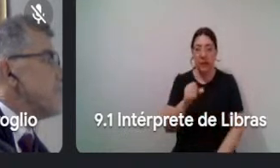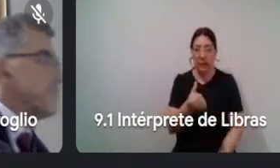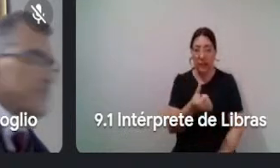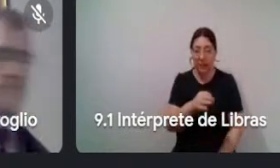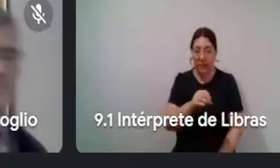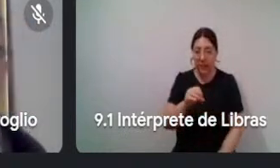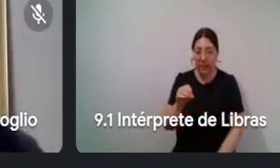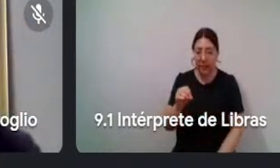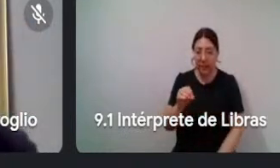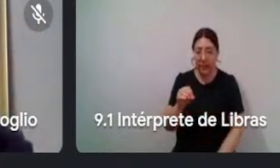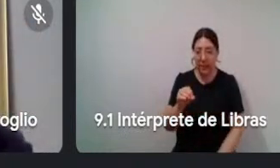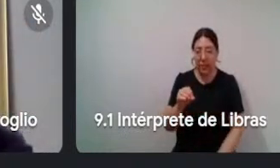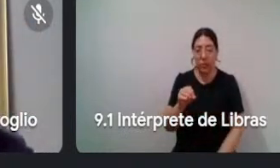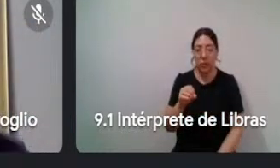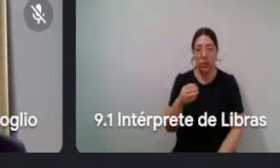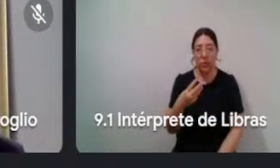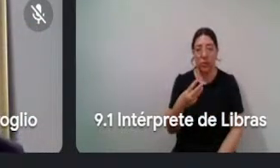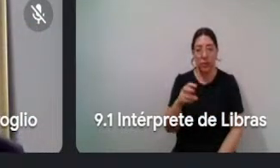0600-235, dígito